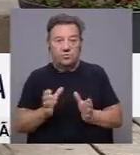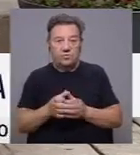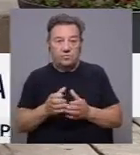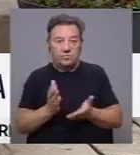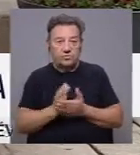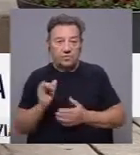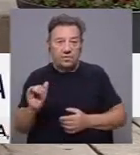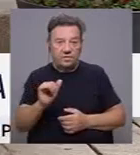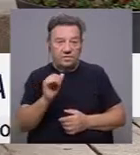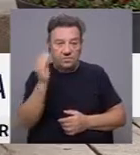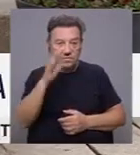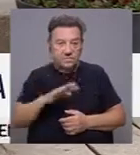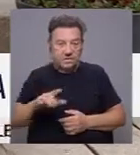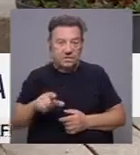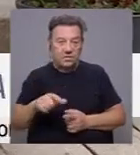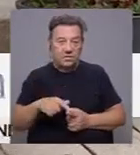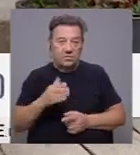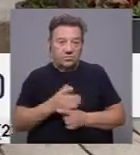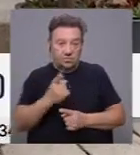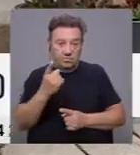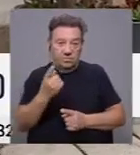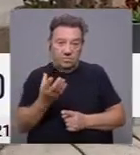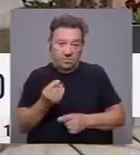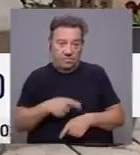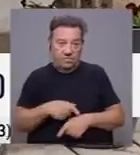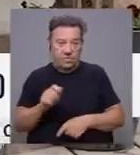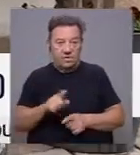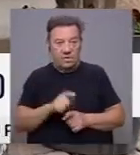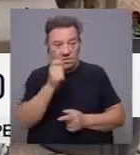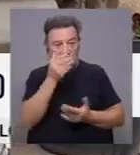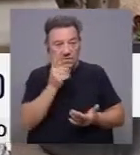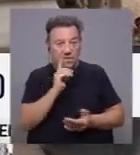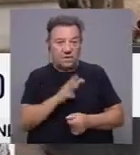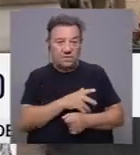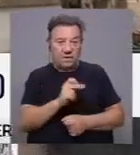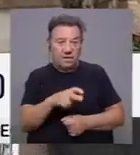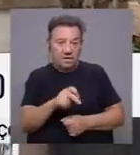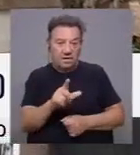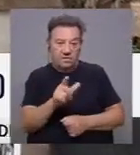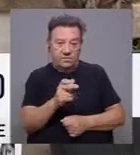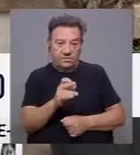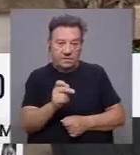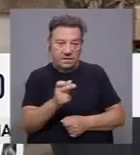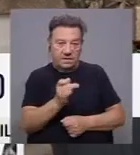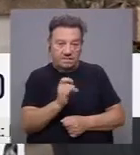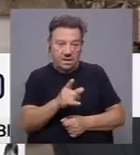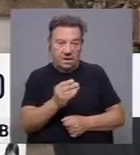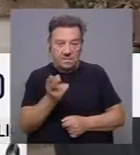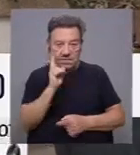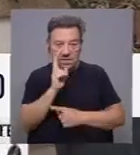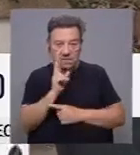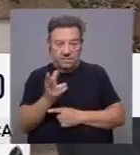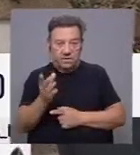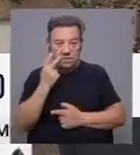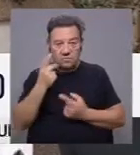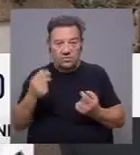agrupamentos escolares do concelho. É apenas um dos muitos momentos de homenagem à poetisa Ana Luísa Amaral. Há muito mais para ver e